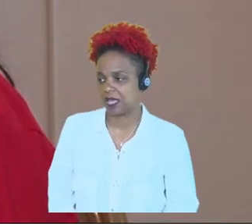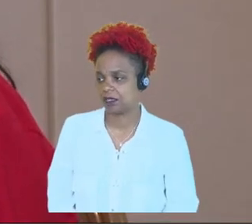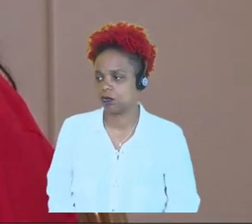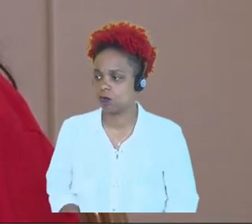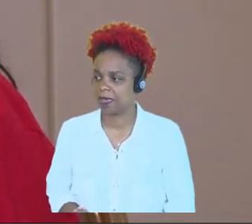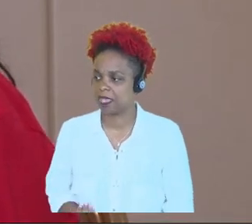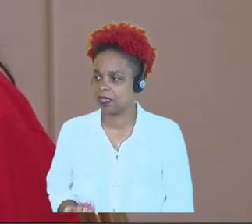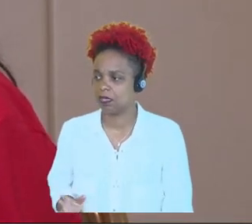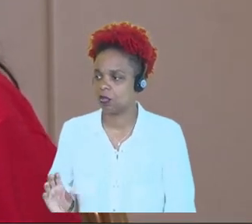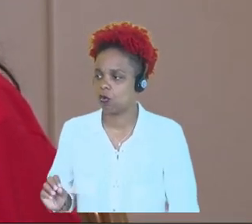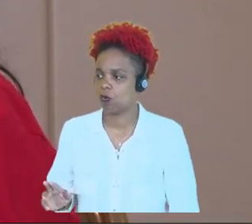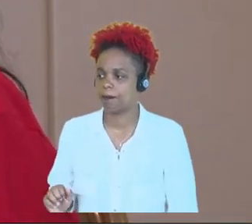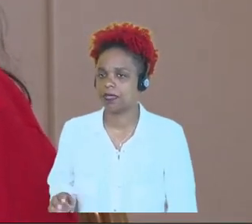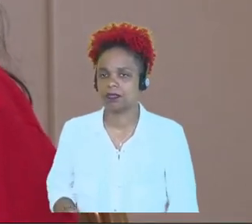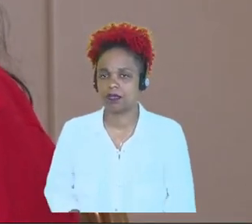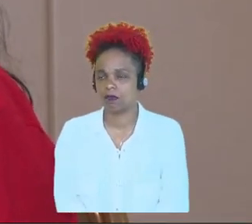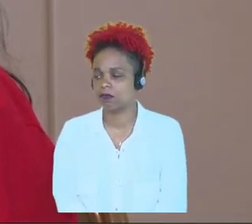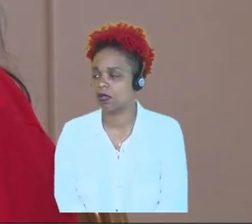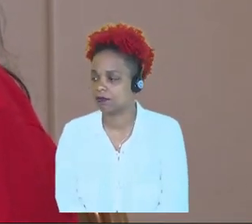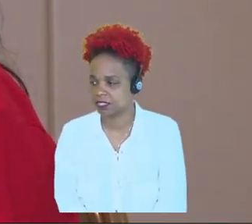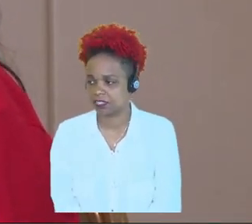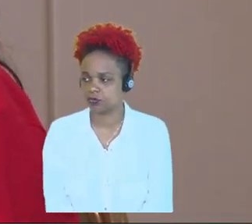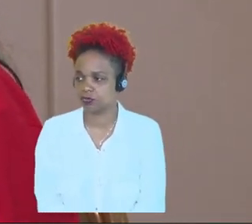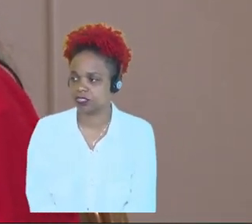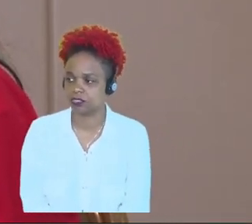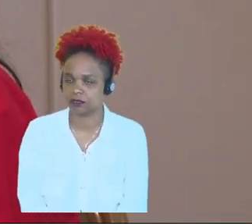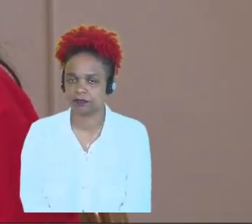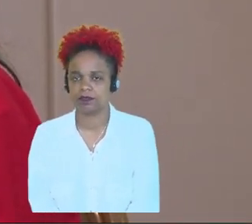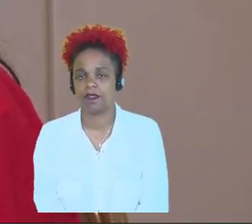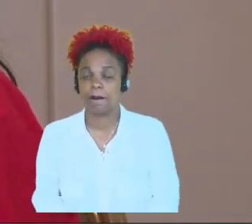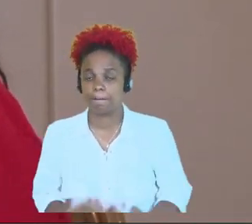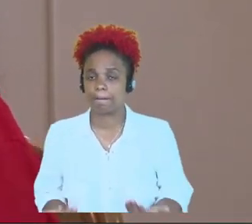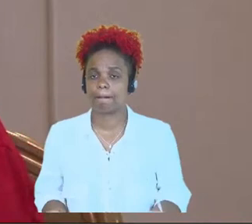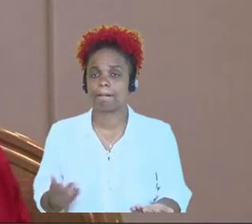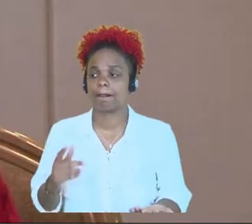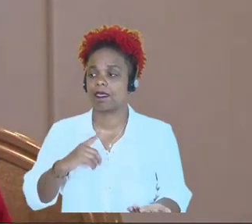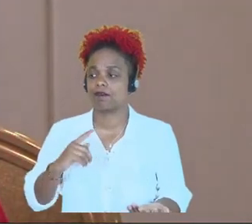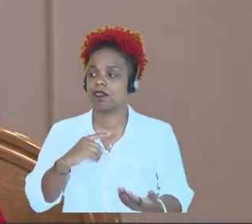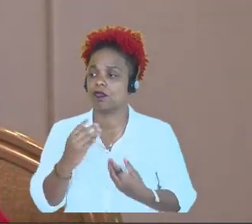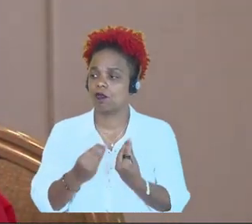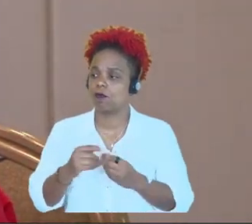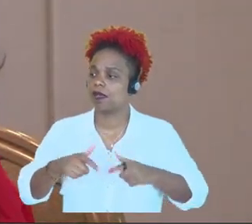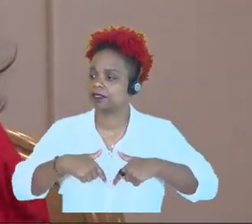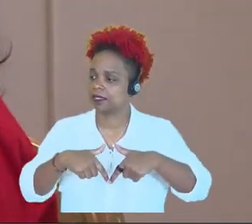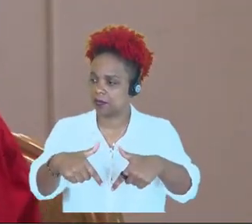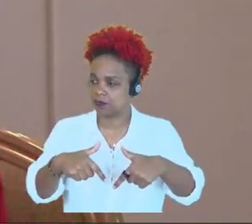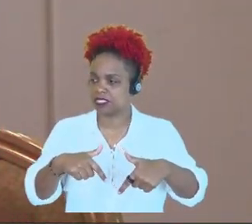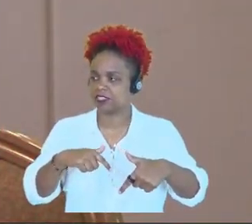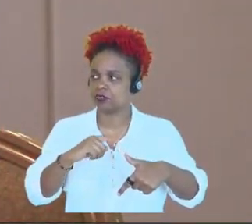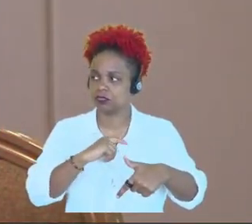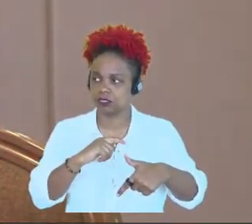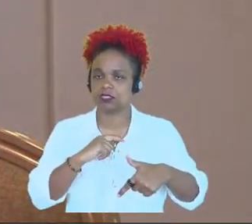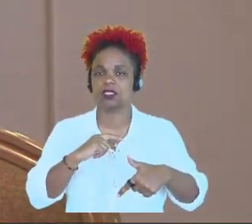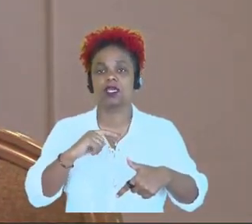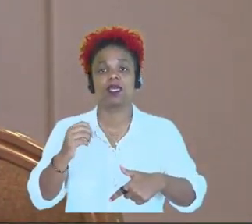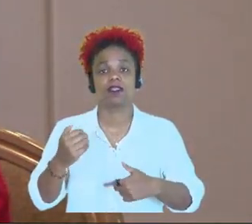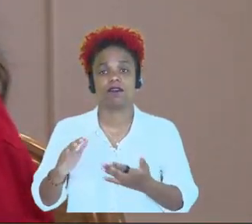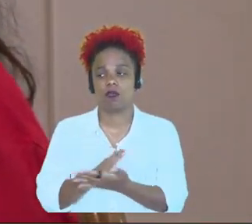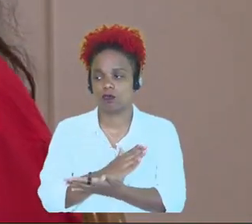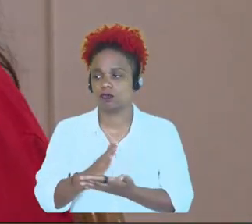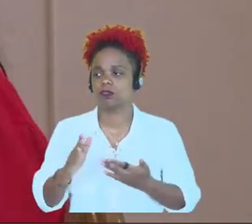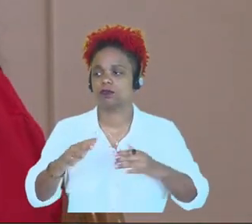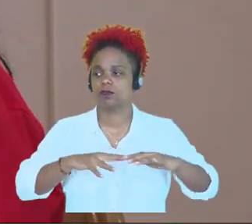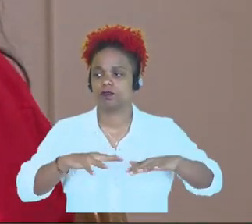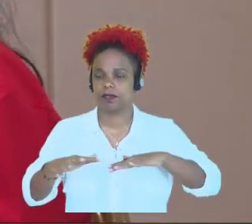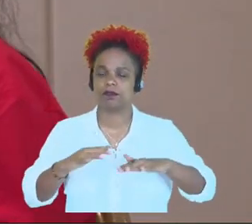sobre a população afrodescendente e o que está sendo feito e o que pode acontecer. A gente teve alguns primeiros movimentos